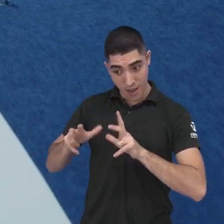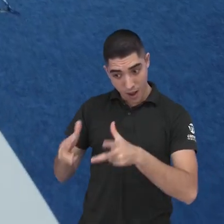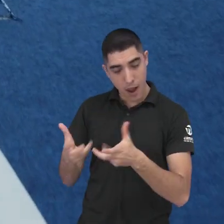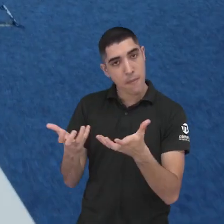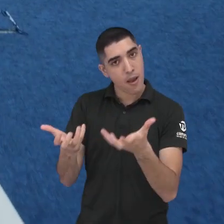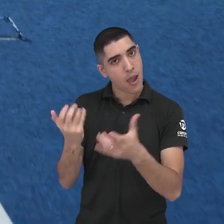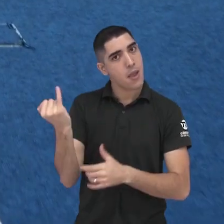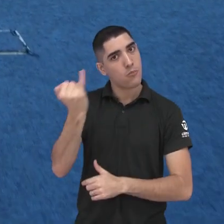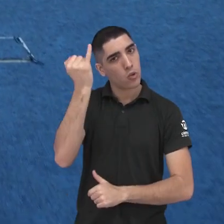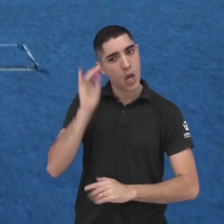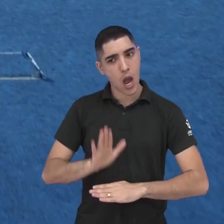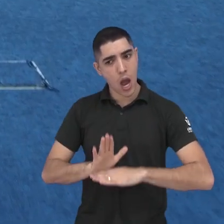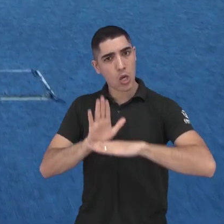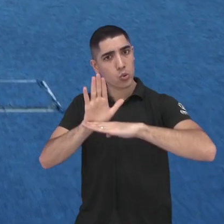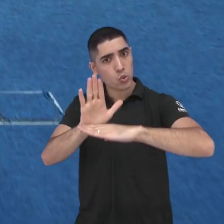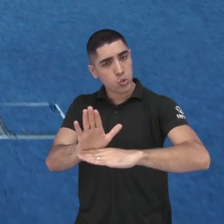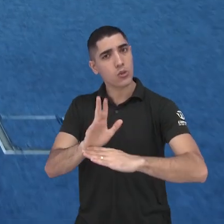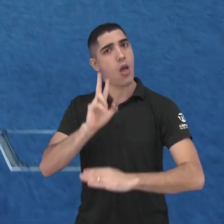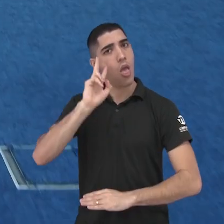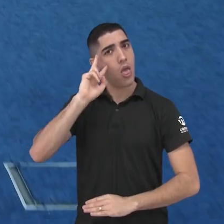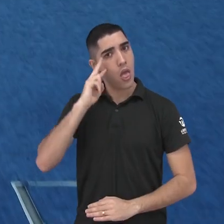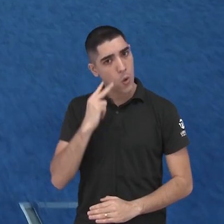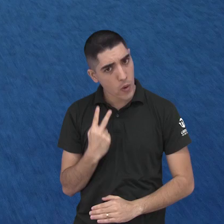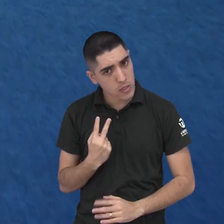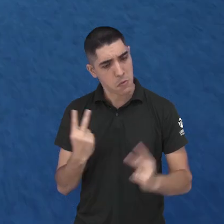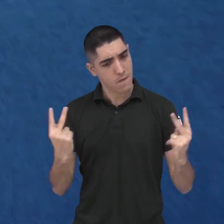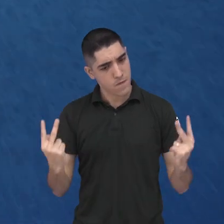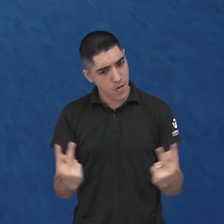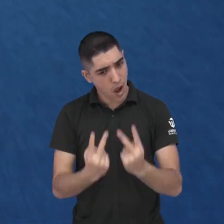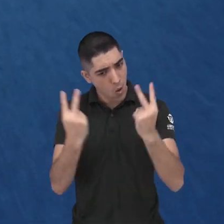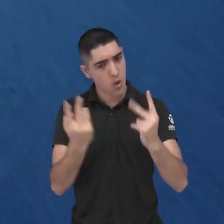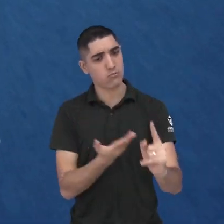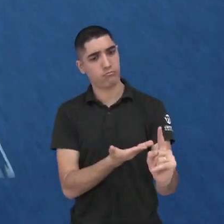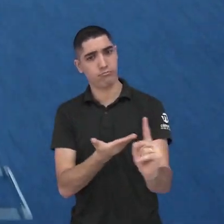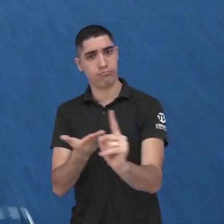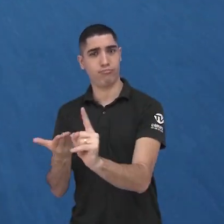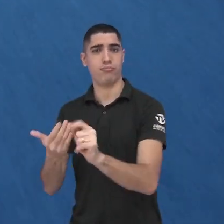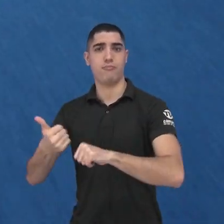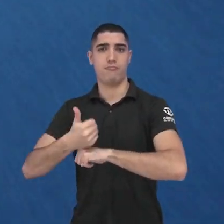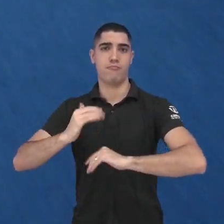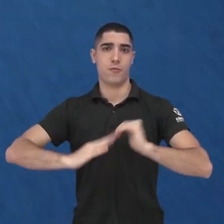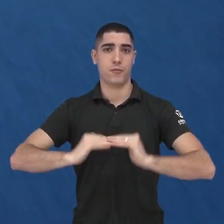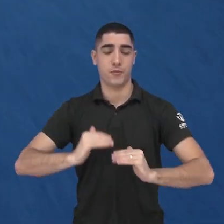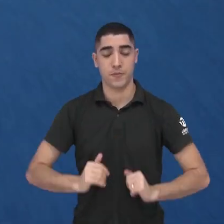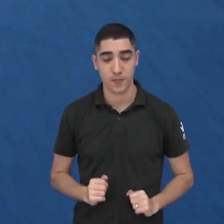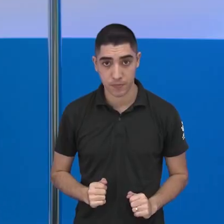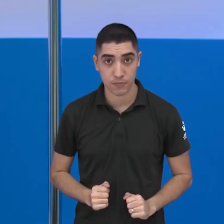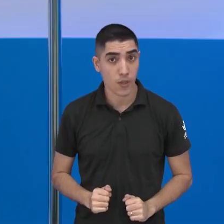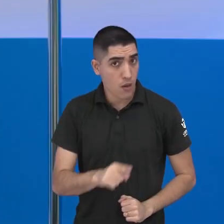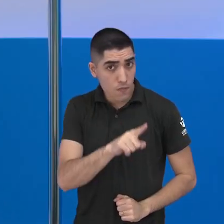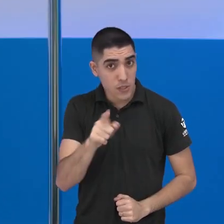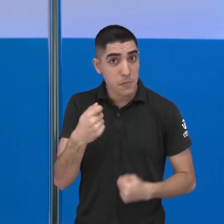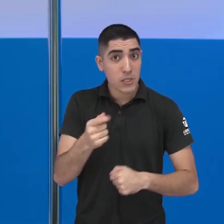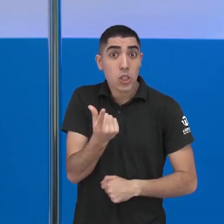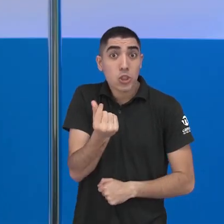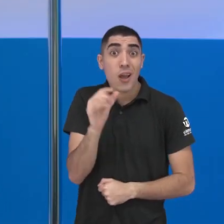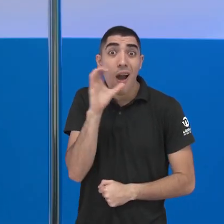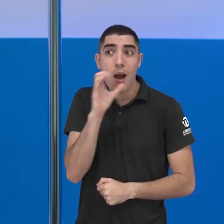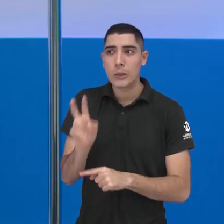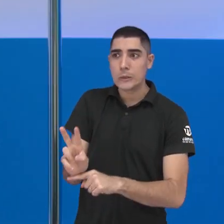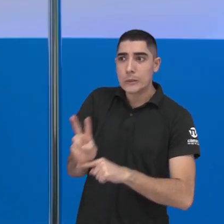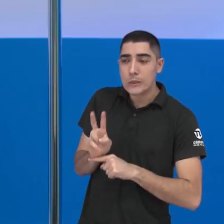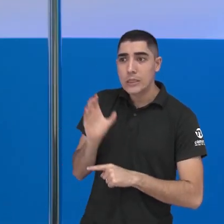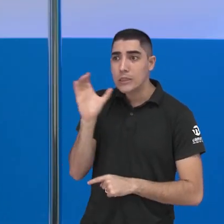a Câmara espera dar um passo importante no reconhecimento do trabalho desses profissionais. Quem precisa de